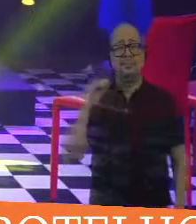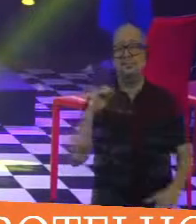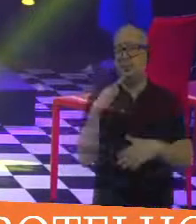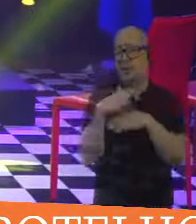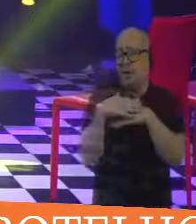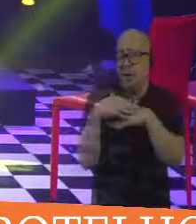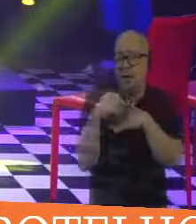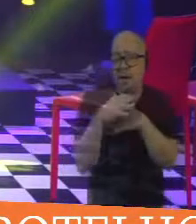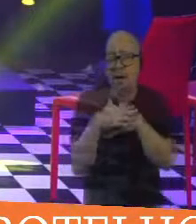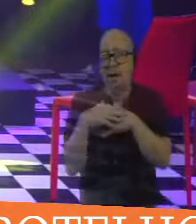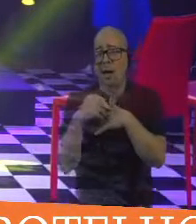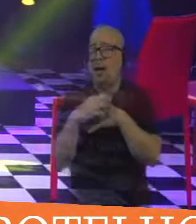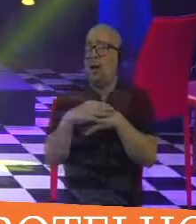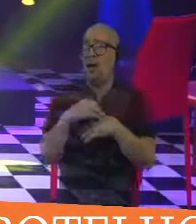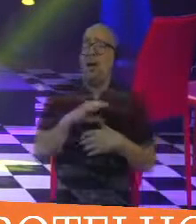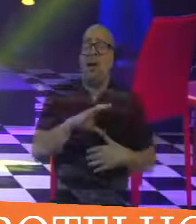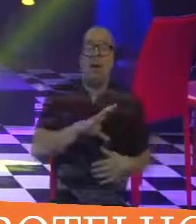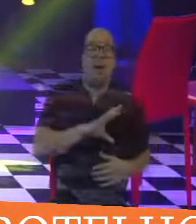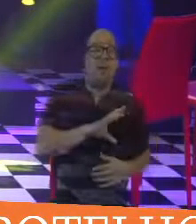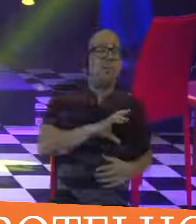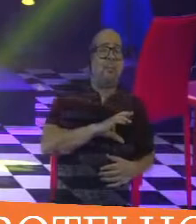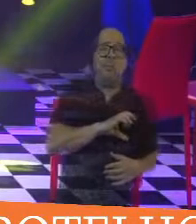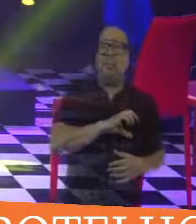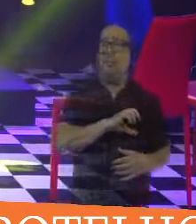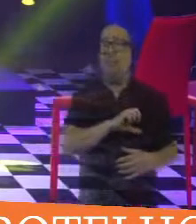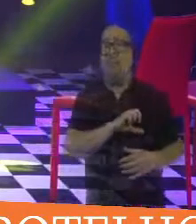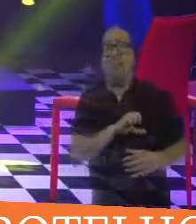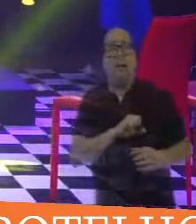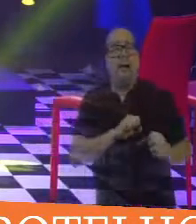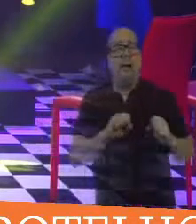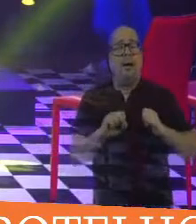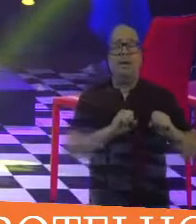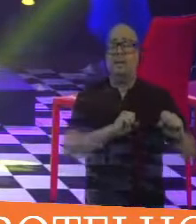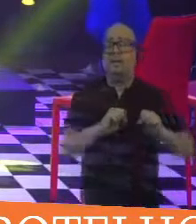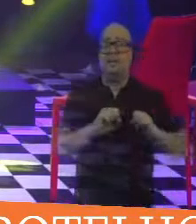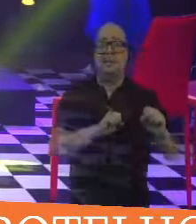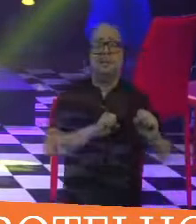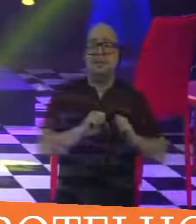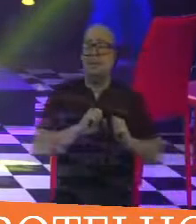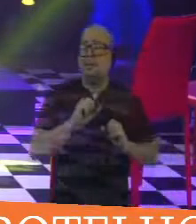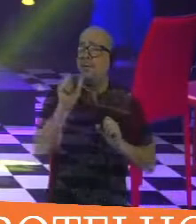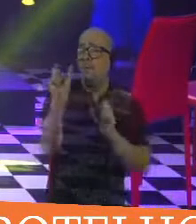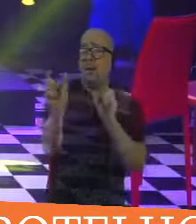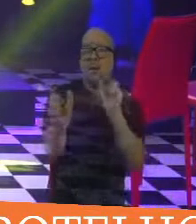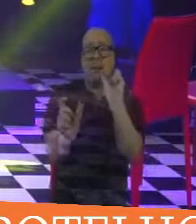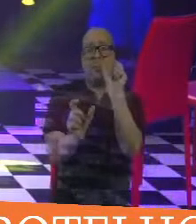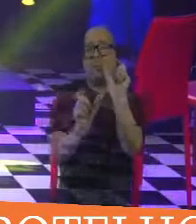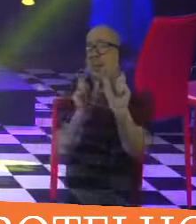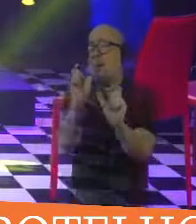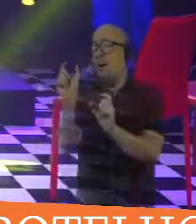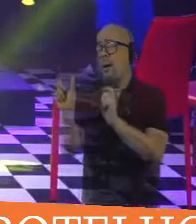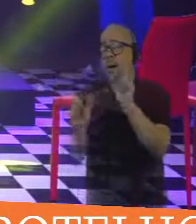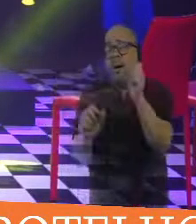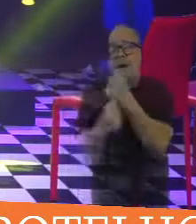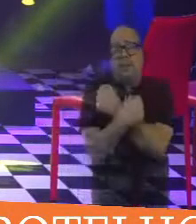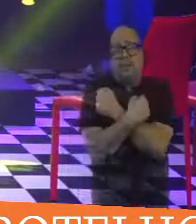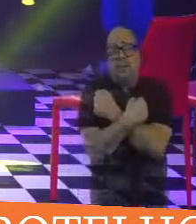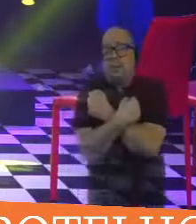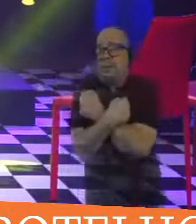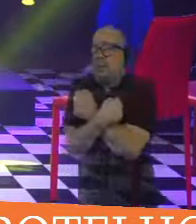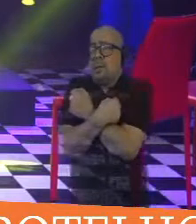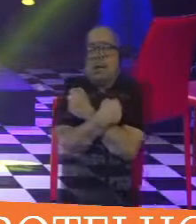de carinho apaixonado, de fazer verso, de viver sempre